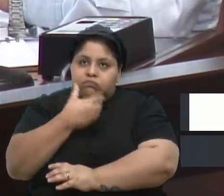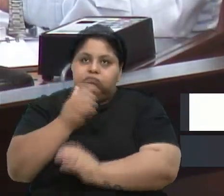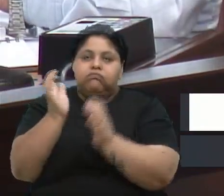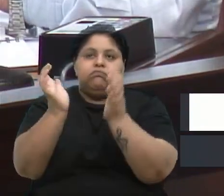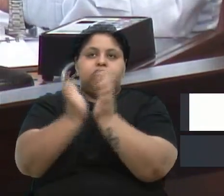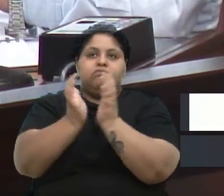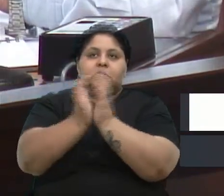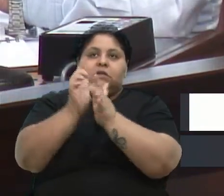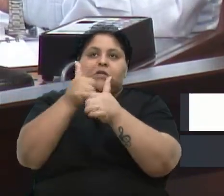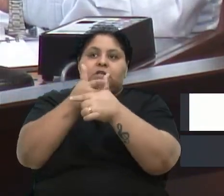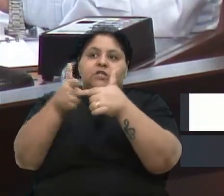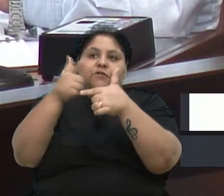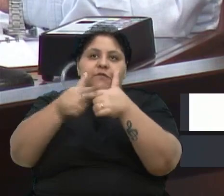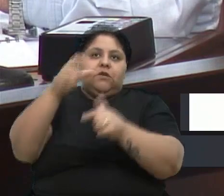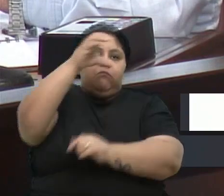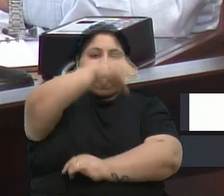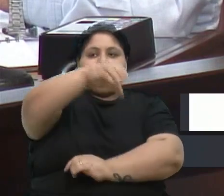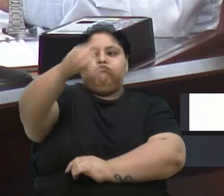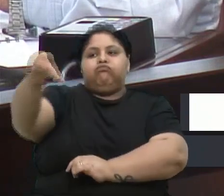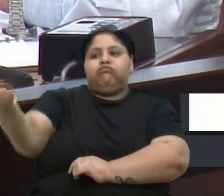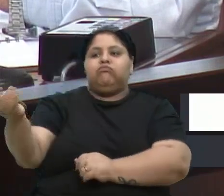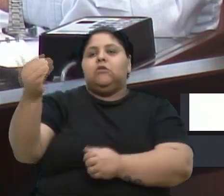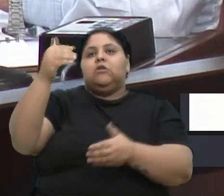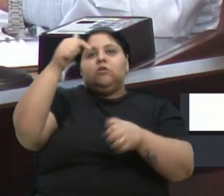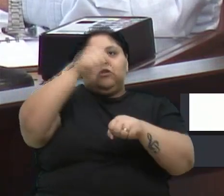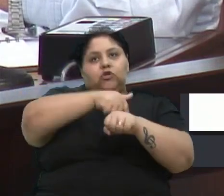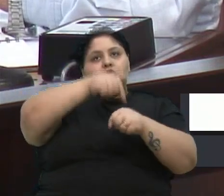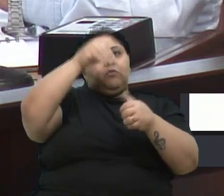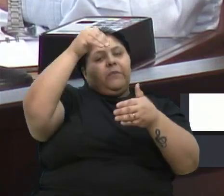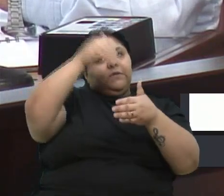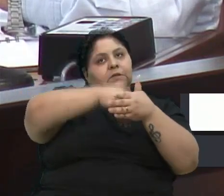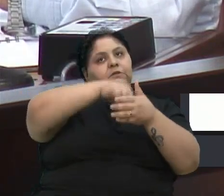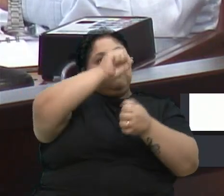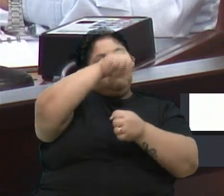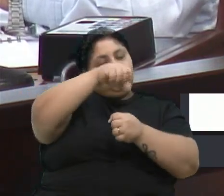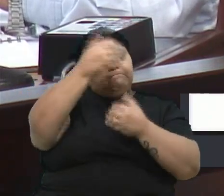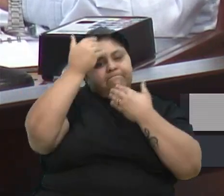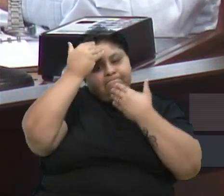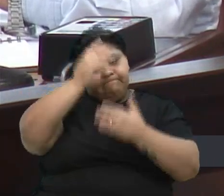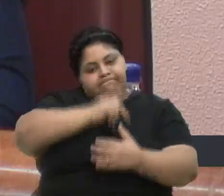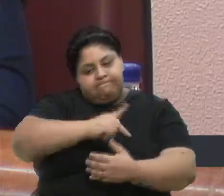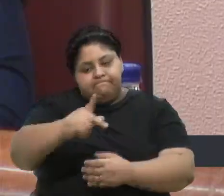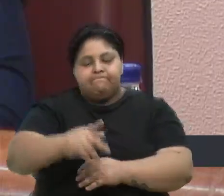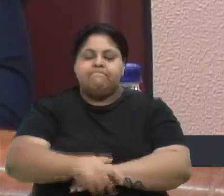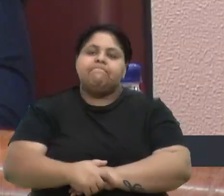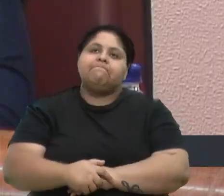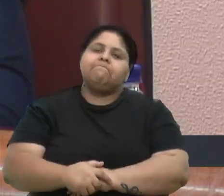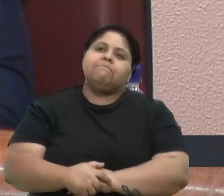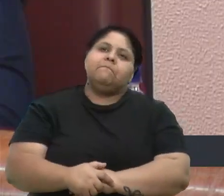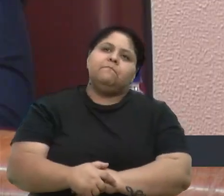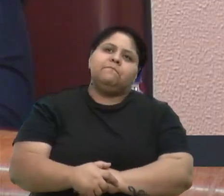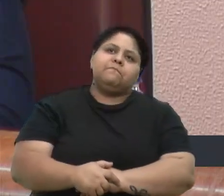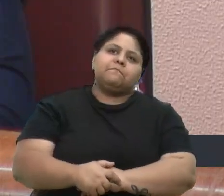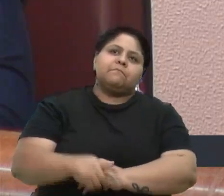entre eles. Então, no momento oportuno, estarei votando favorável. Muito obrigado, senhor presidente. Obrigado, vereador Xuxa. Vereador